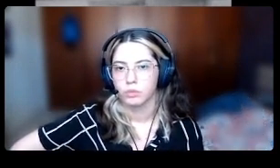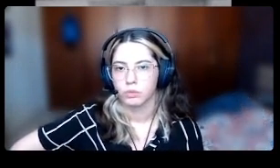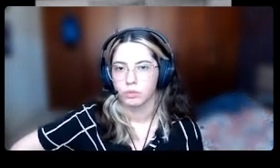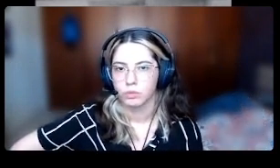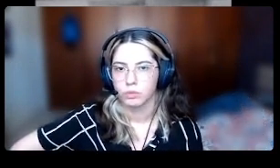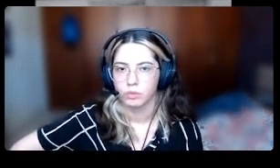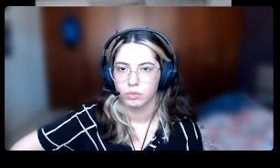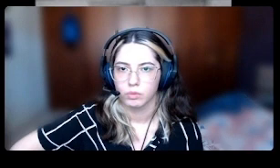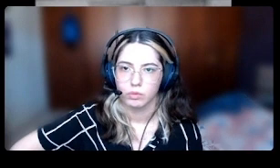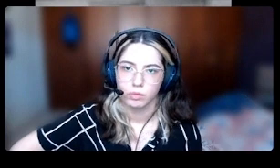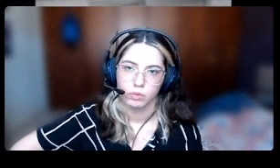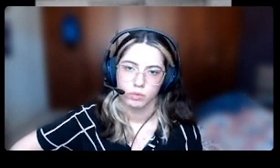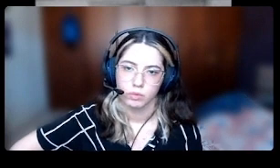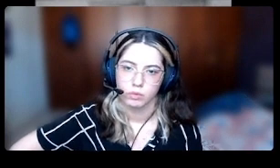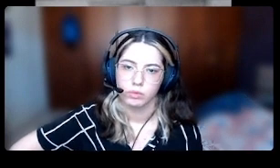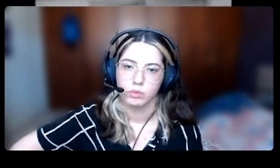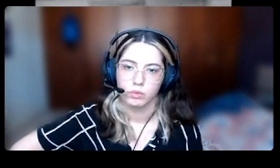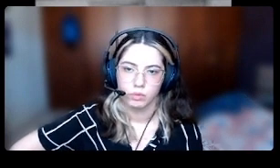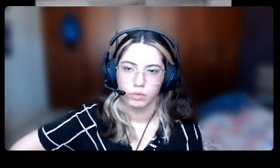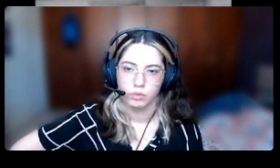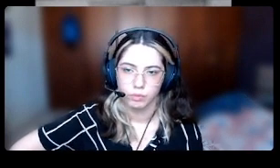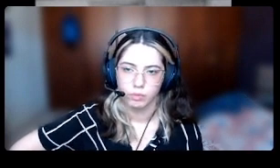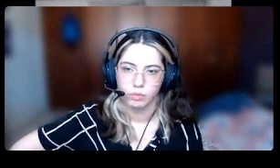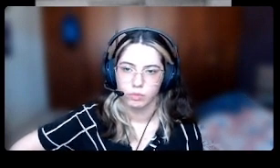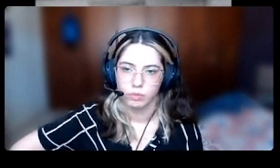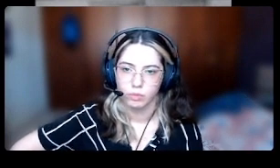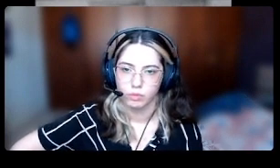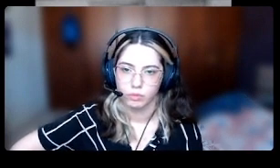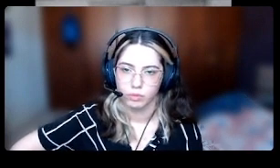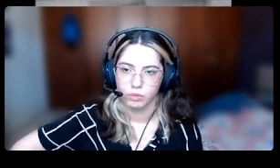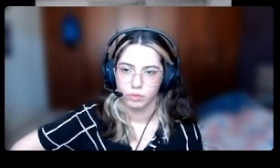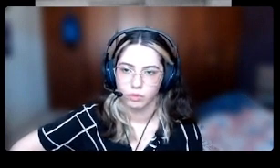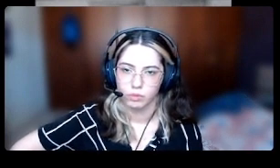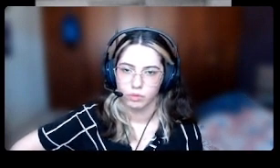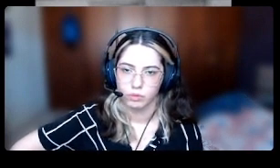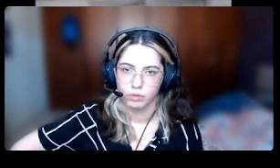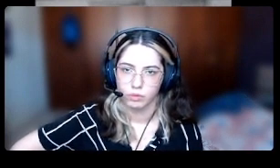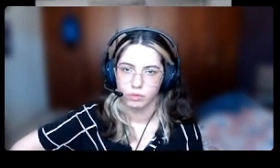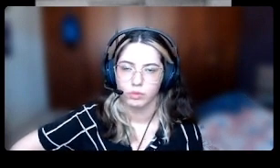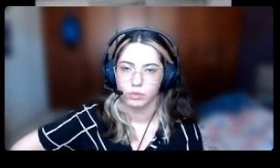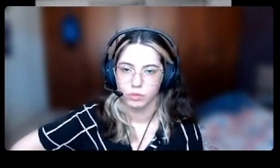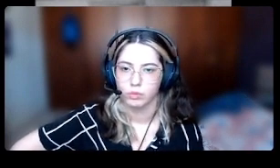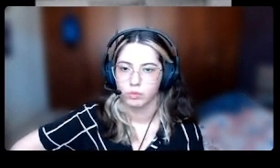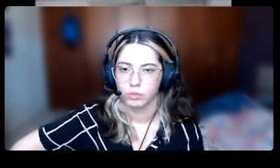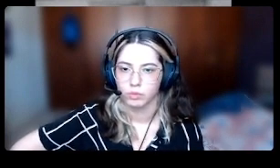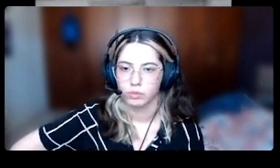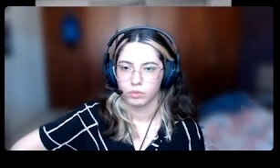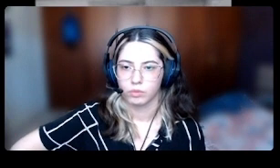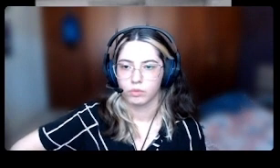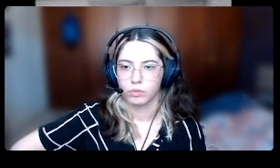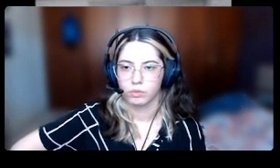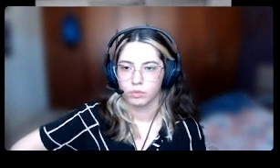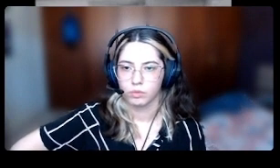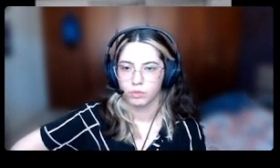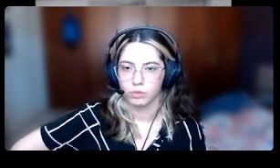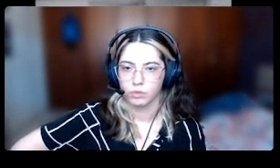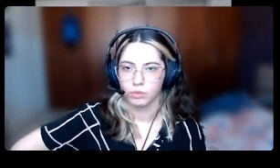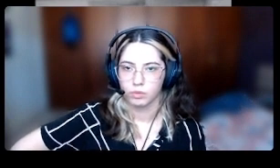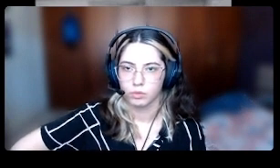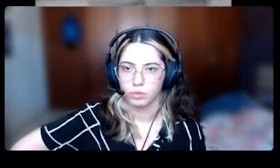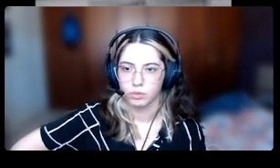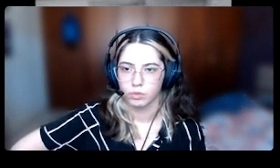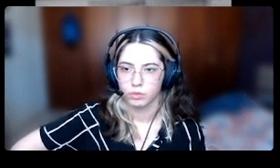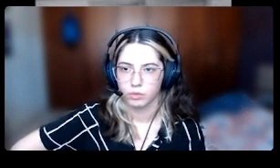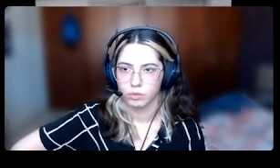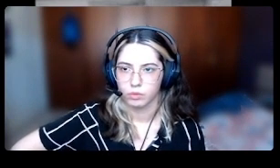tração normal na linha de cola, que também foi mencionada no outro estudo, por isso que a gente conseguiu comparar. Aí, comparando os valores de cisalhamento da tabela 5